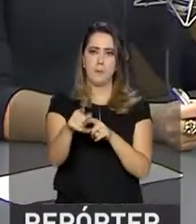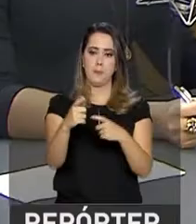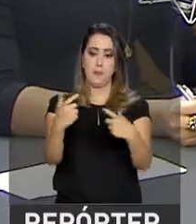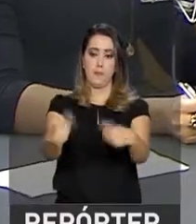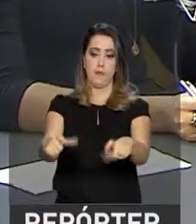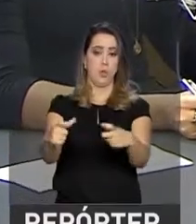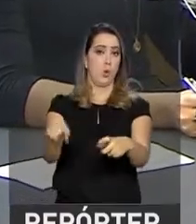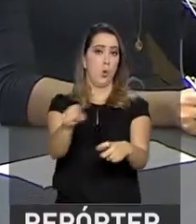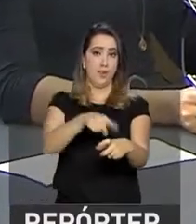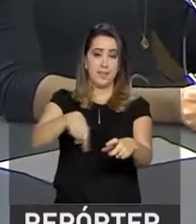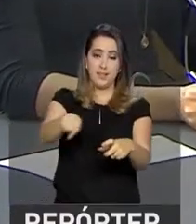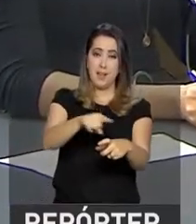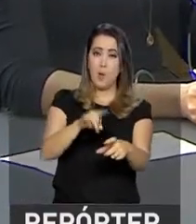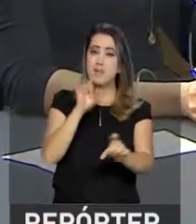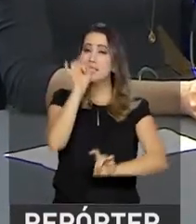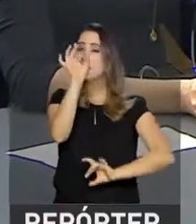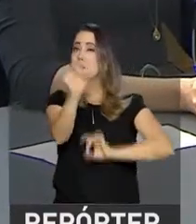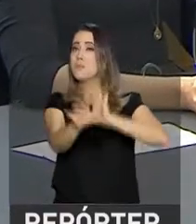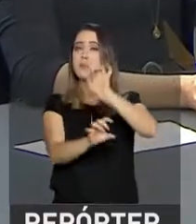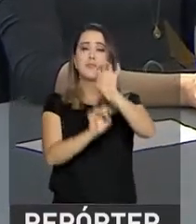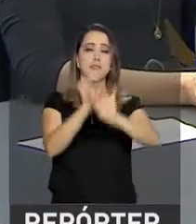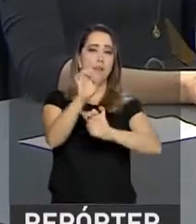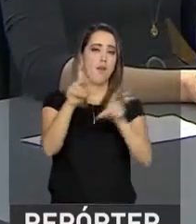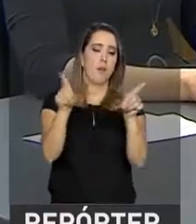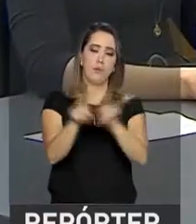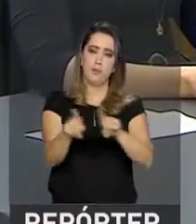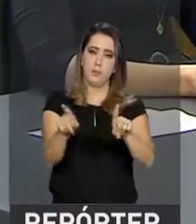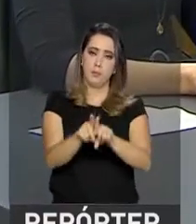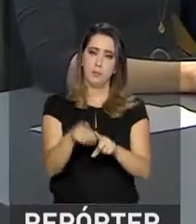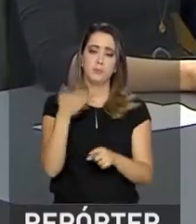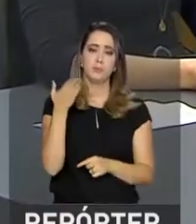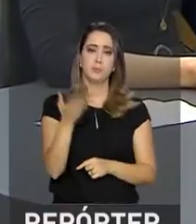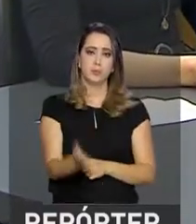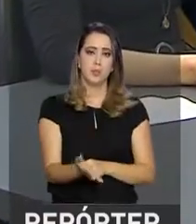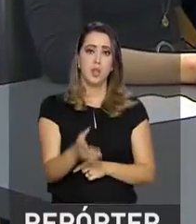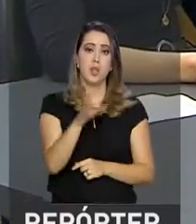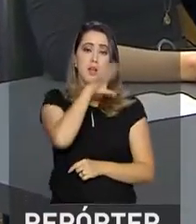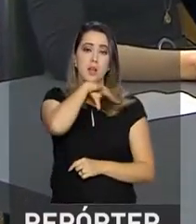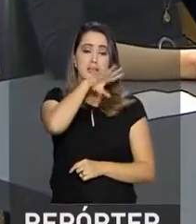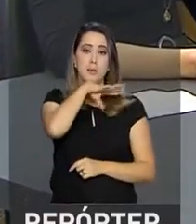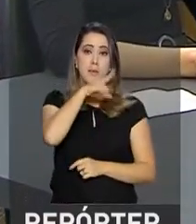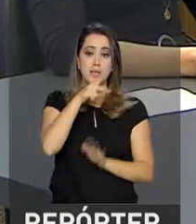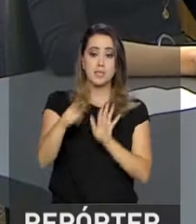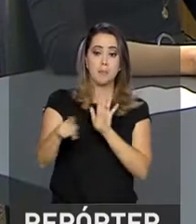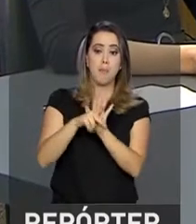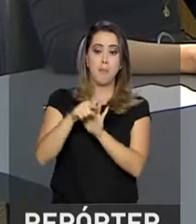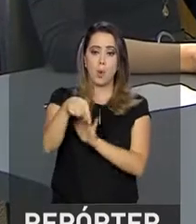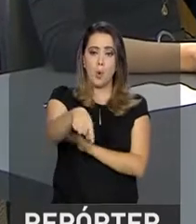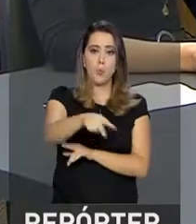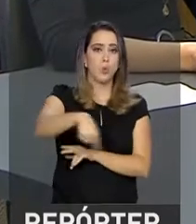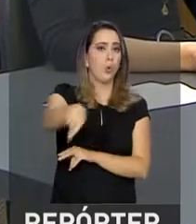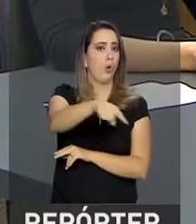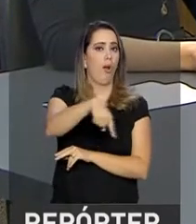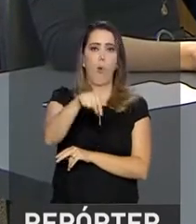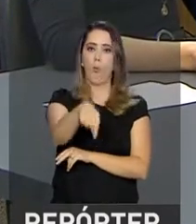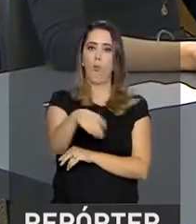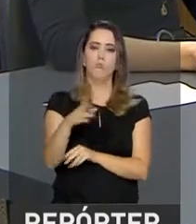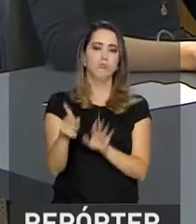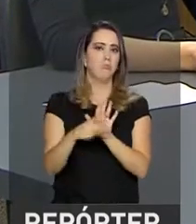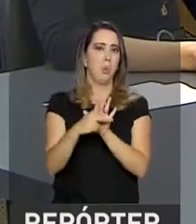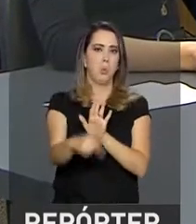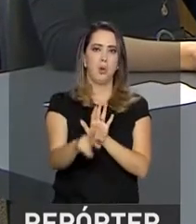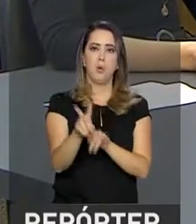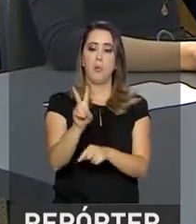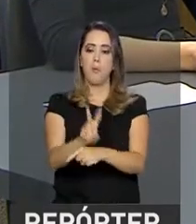não só vegetações específicas mas também espécies endêmicas que só dão naqueles lugares e que